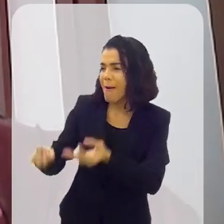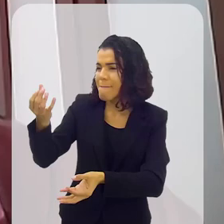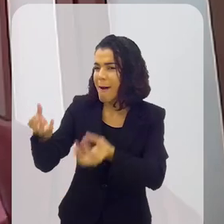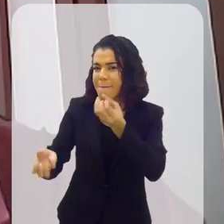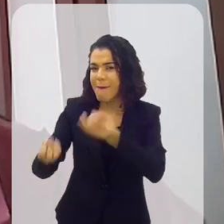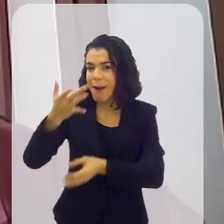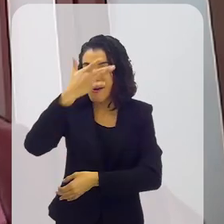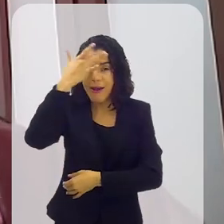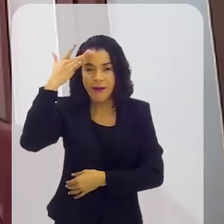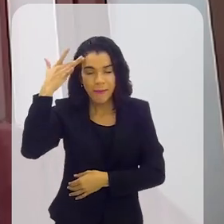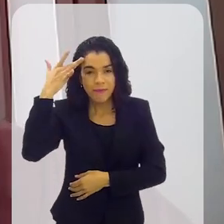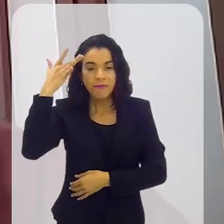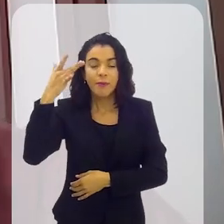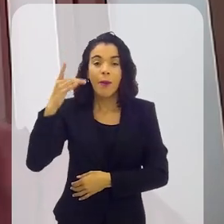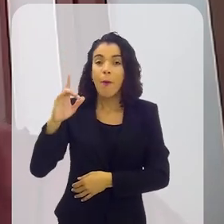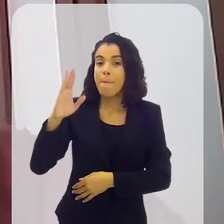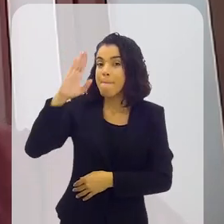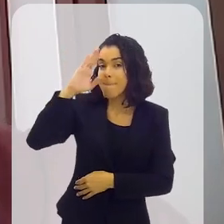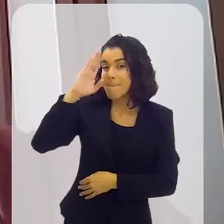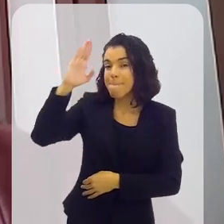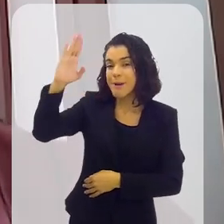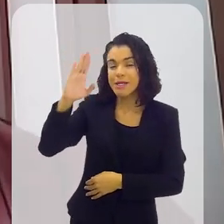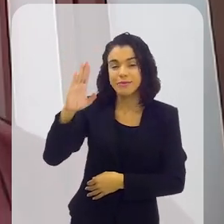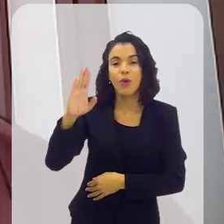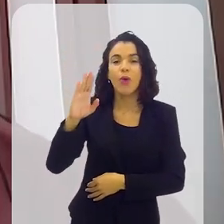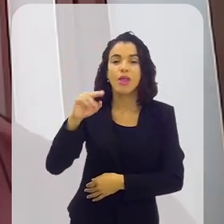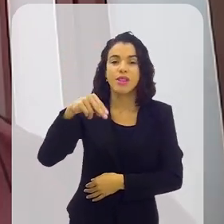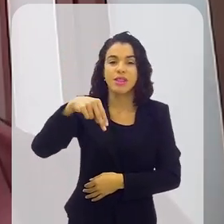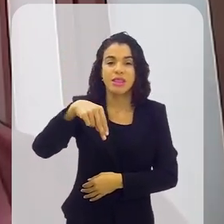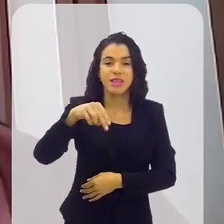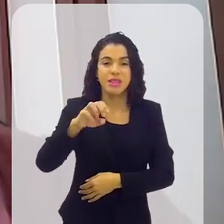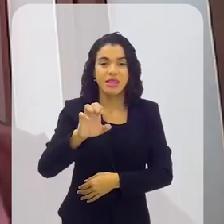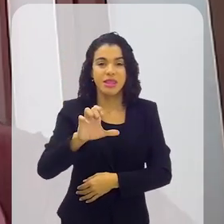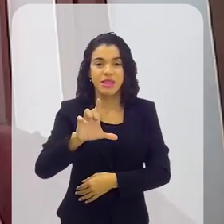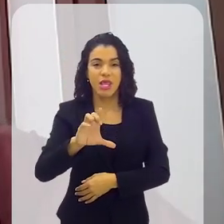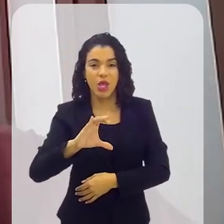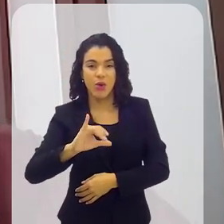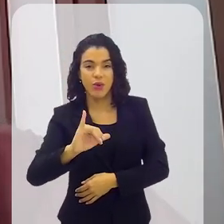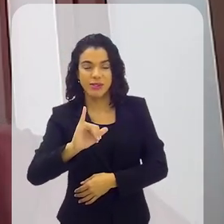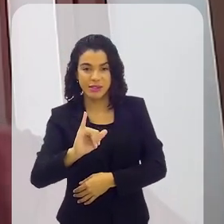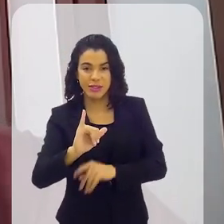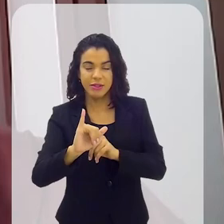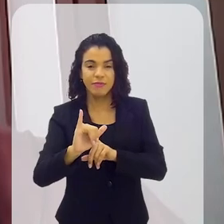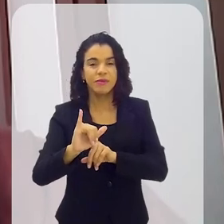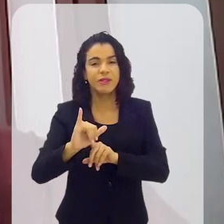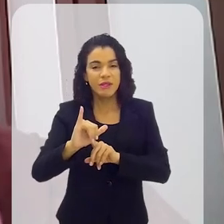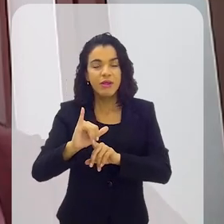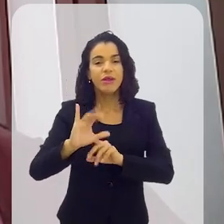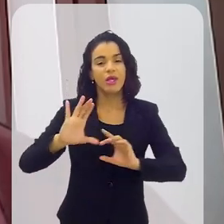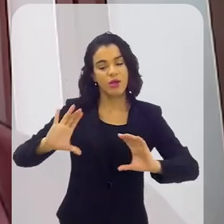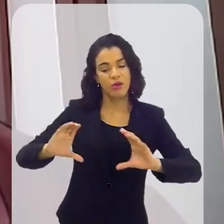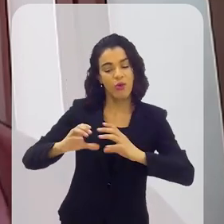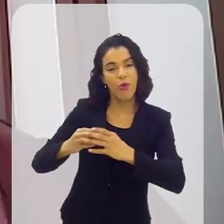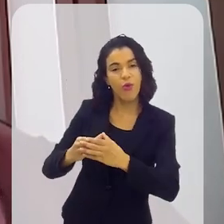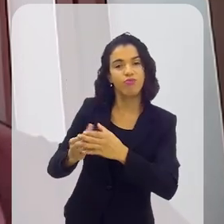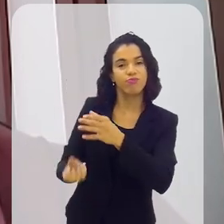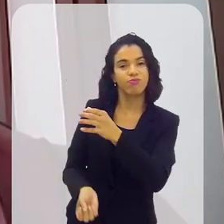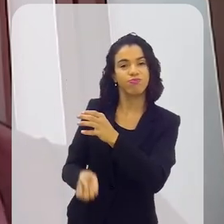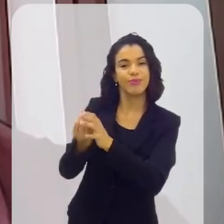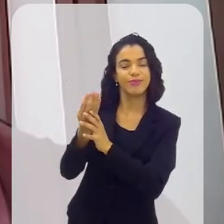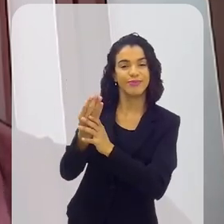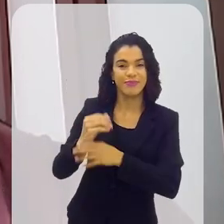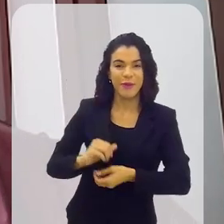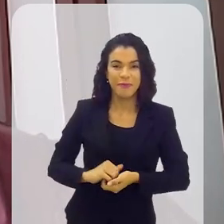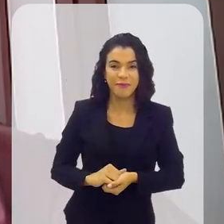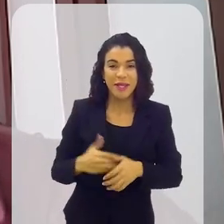começa a aparecer um cara que foi um dos principais articuladores do Fundo de Quintal, que é o Neuci, que acabou por montar o Fundo